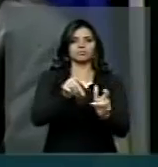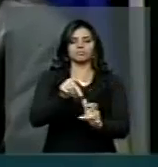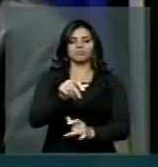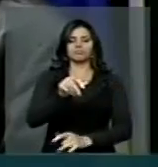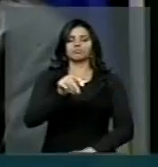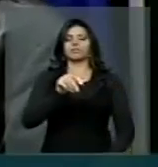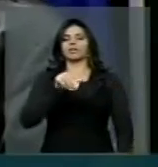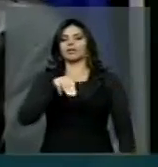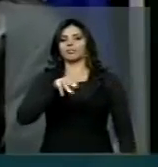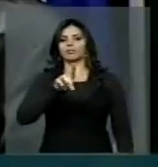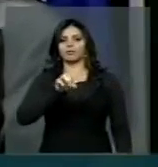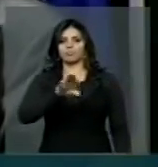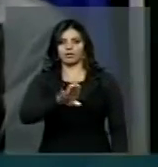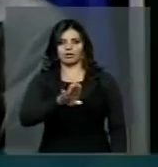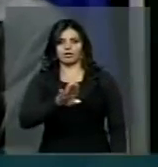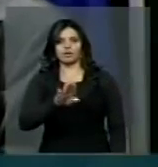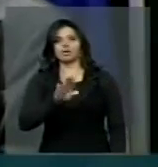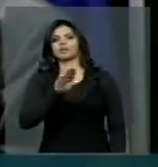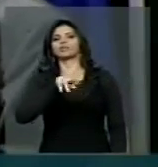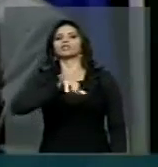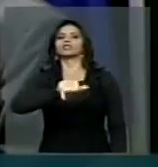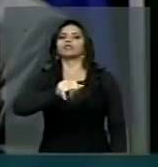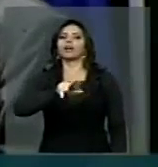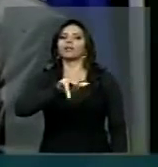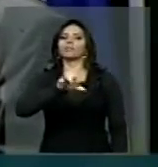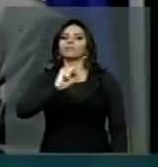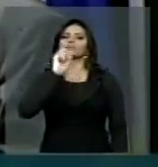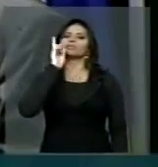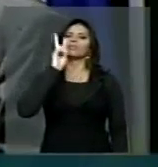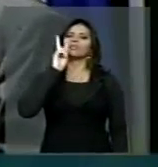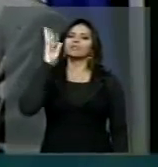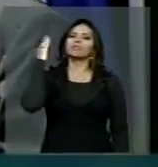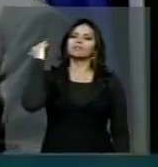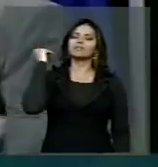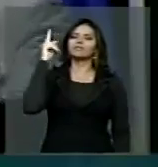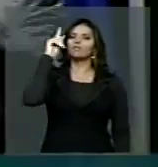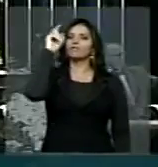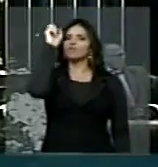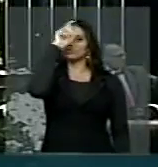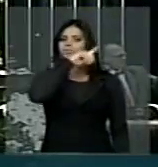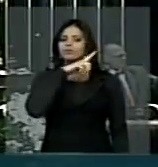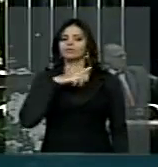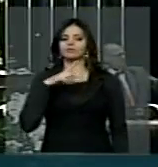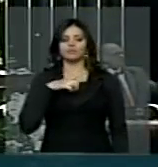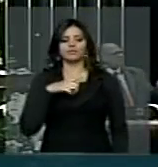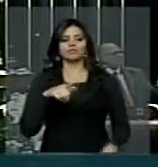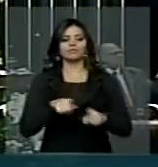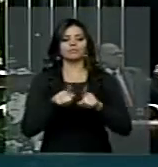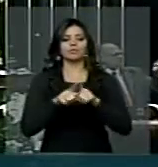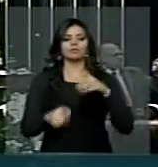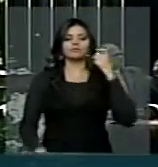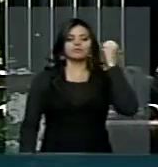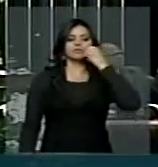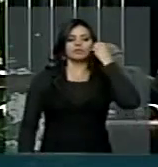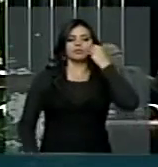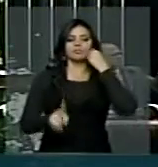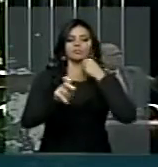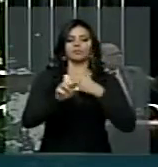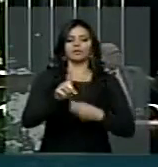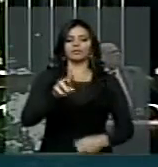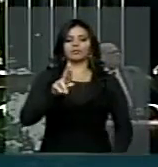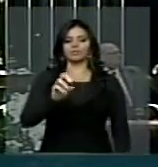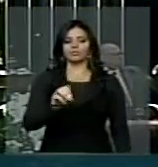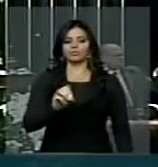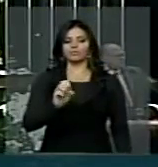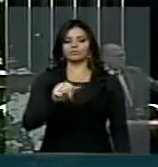Jarbas deve lembrar muito desse período, da dificuldade que foi, e o senador Pedro Simon, até porque o Rio Grande do